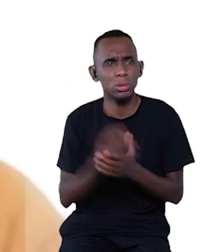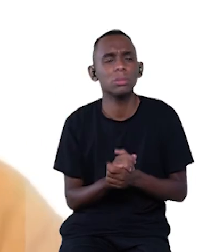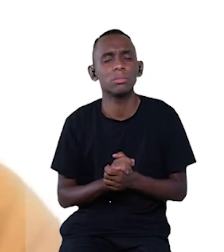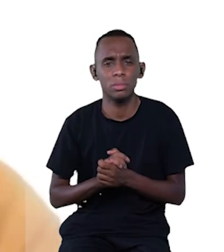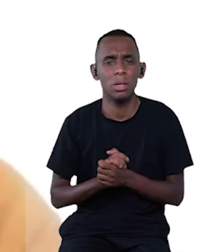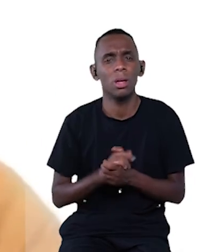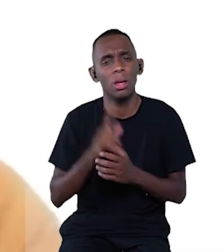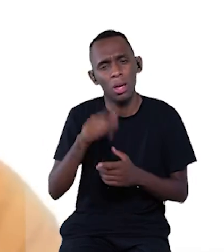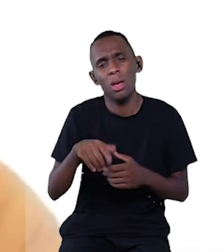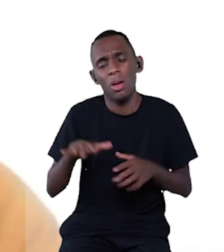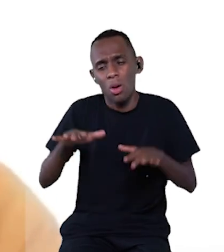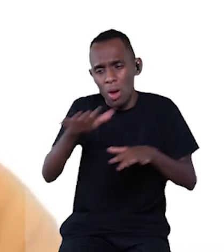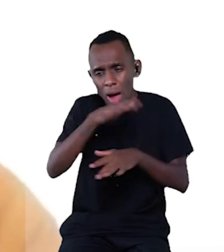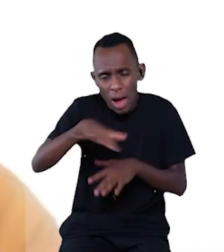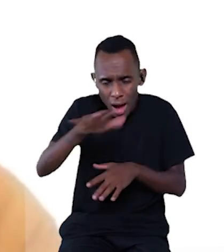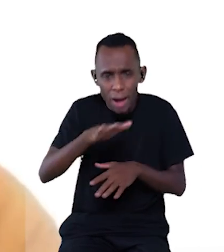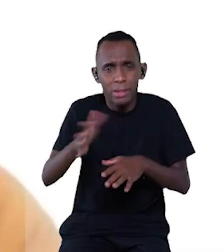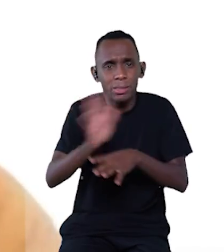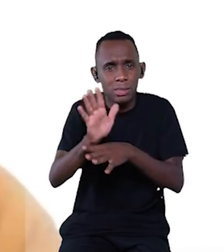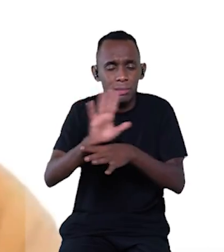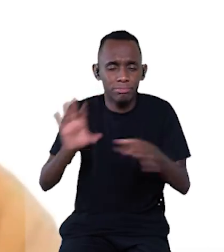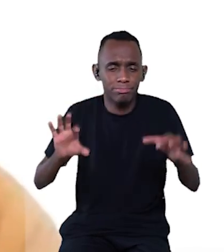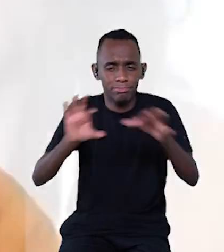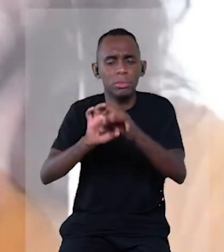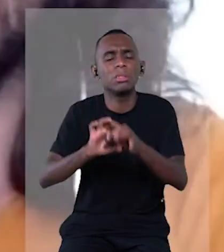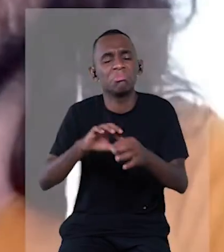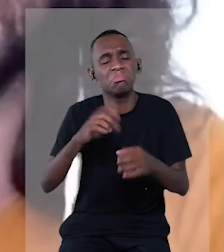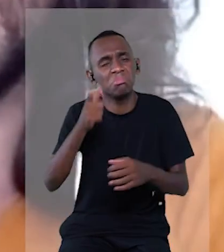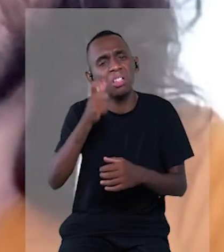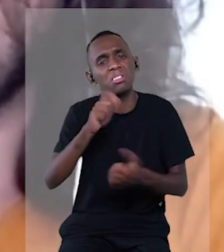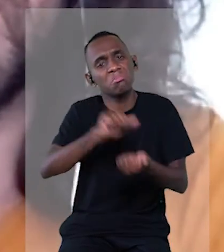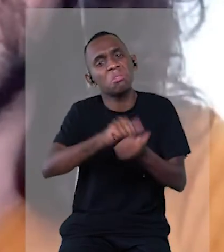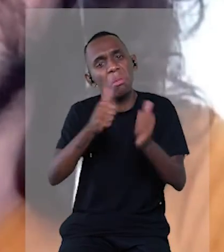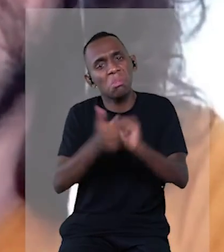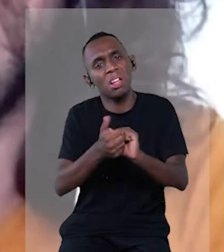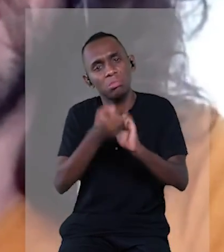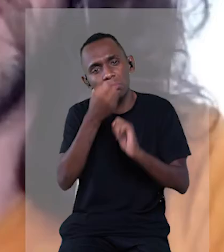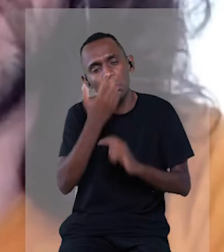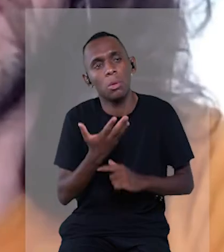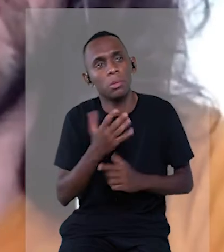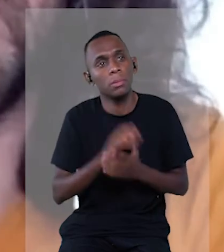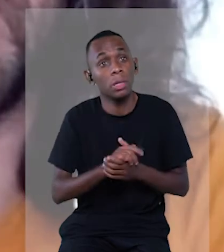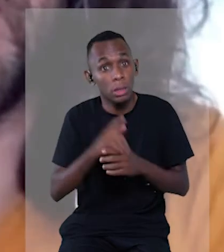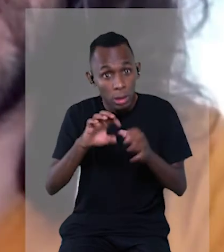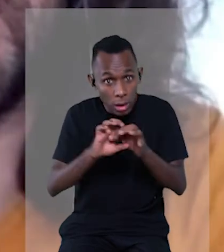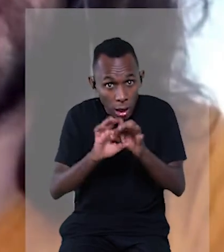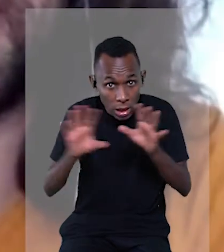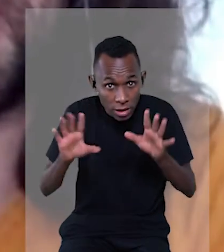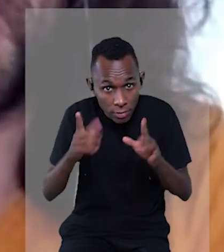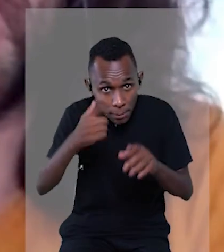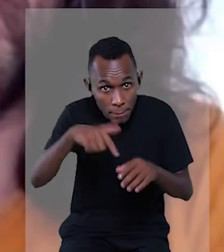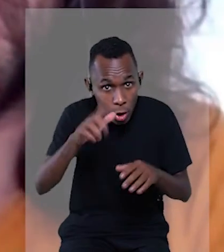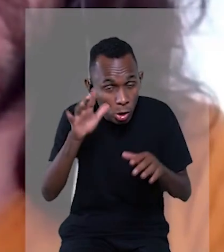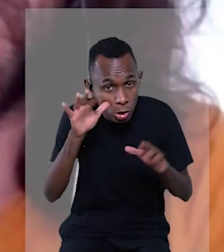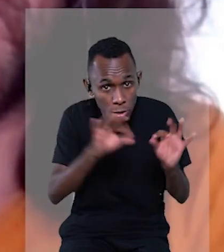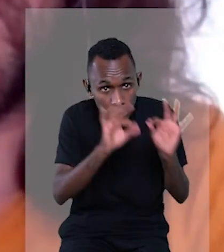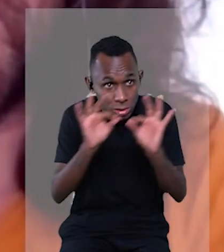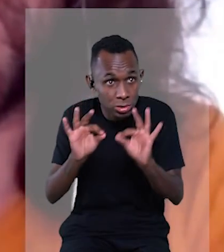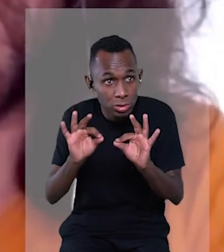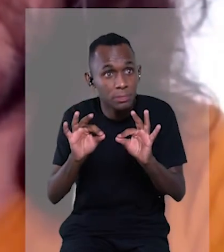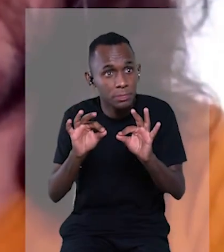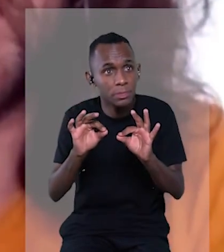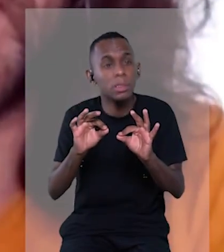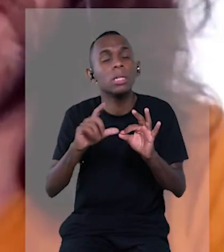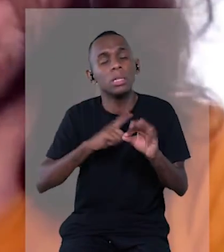né? Se aproxima um pouco do cinema. Foi muito interessante essa adaptação. E Está disponível para